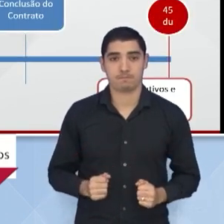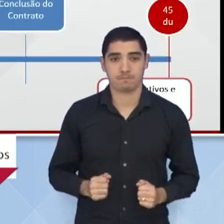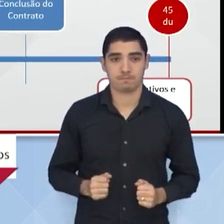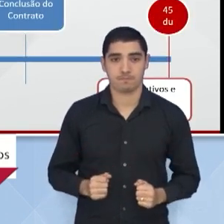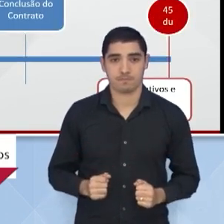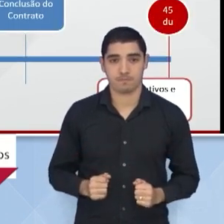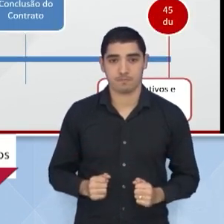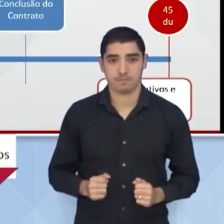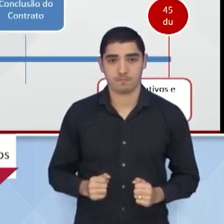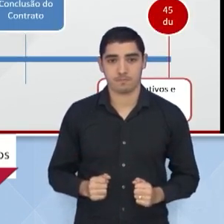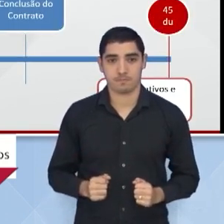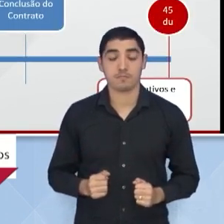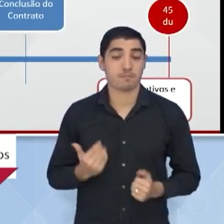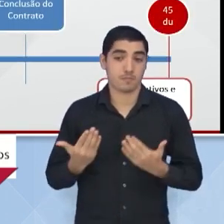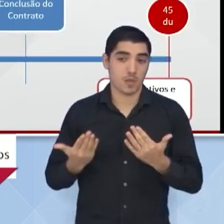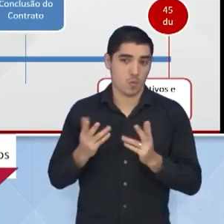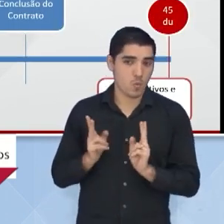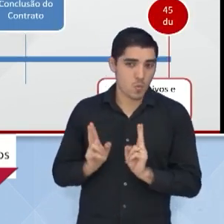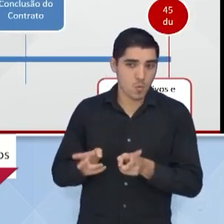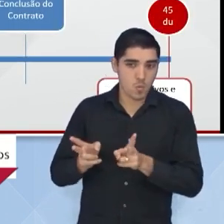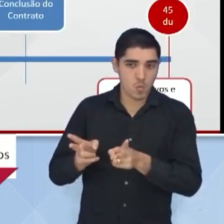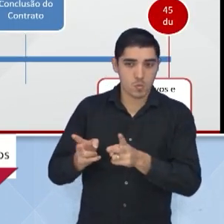eh prosseguindo